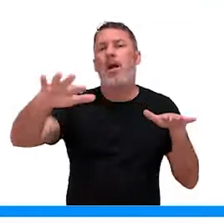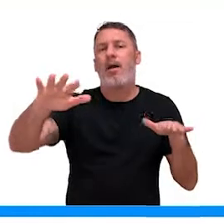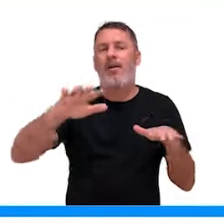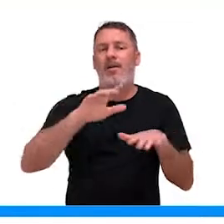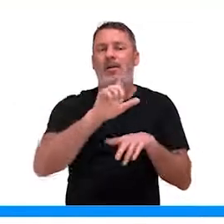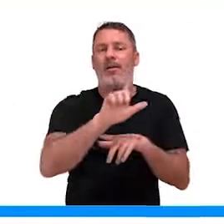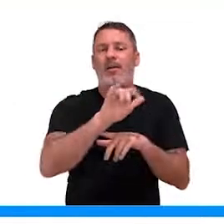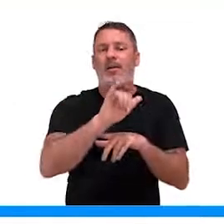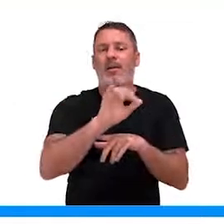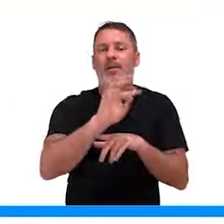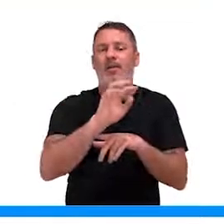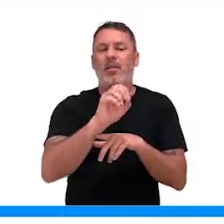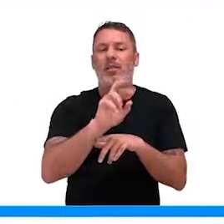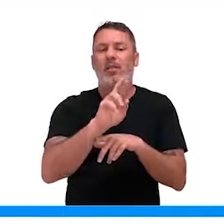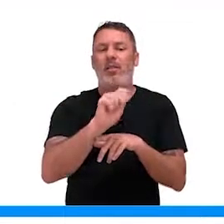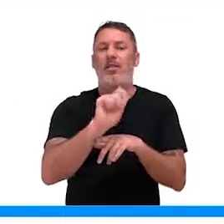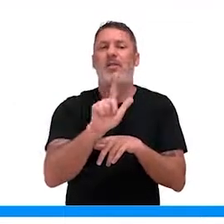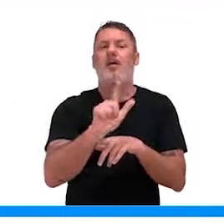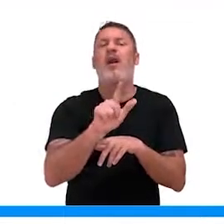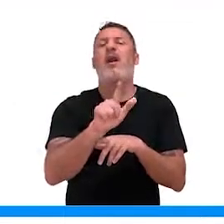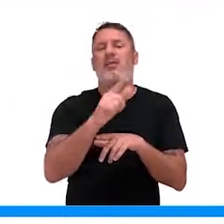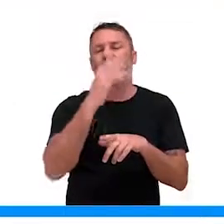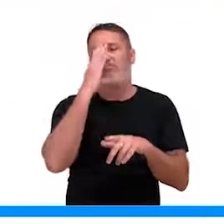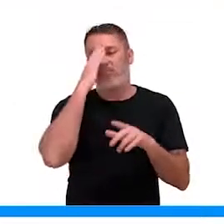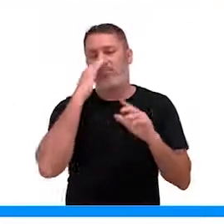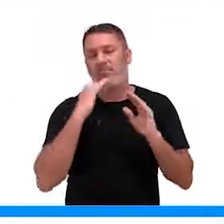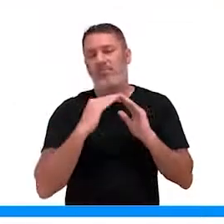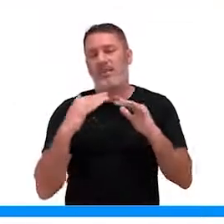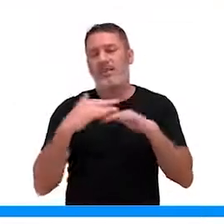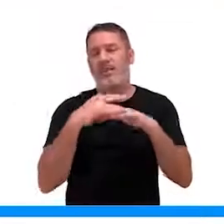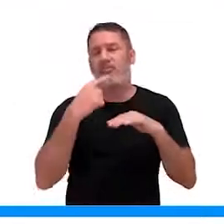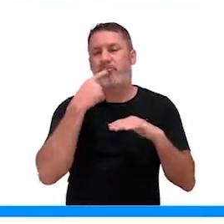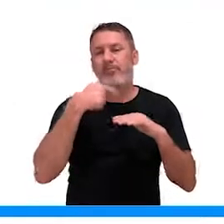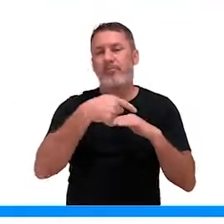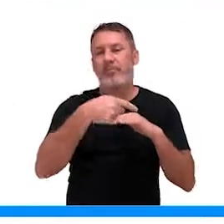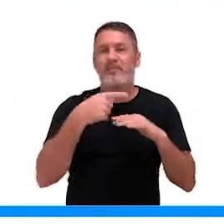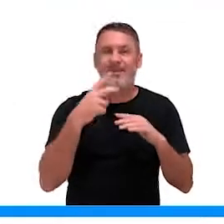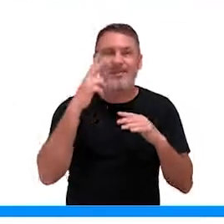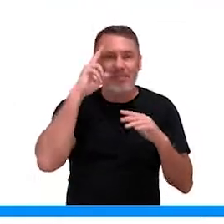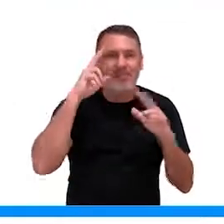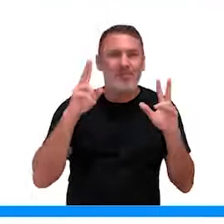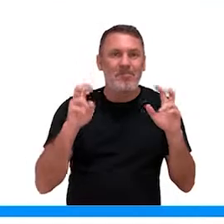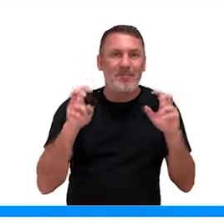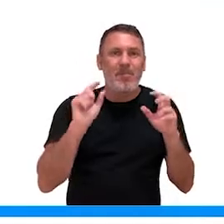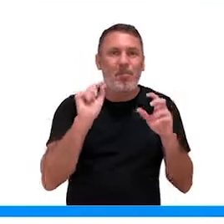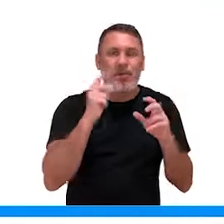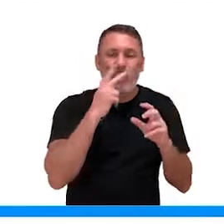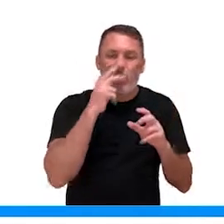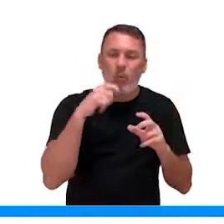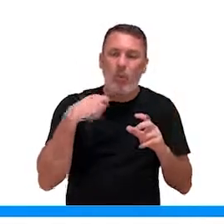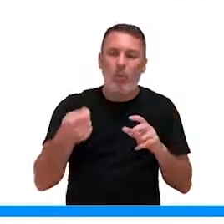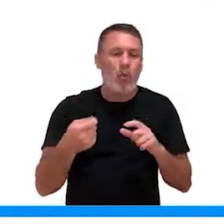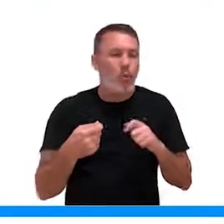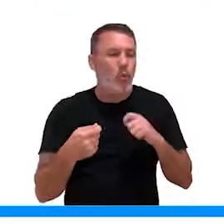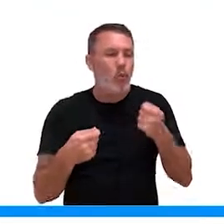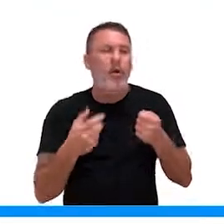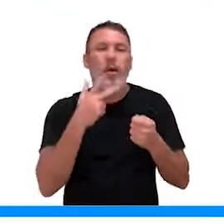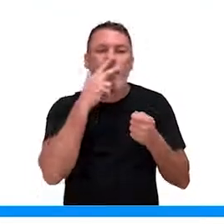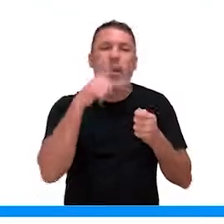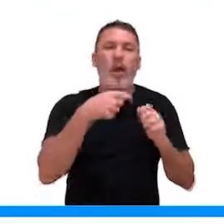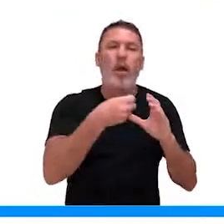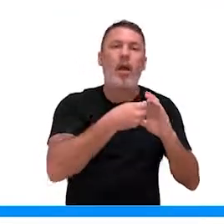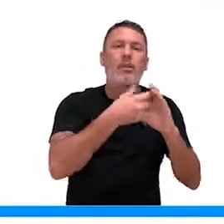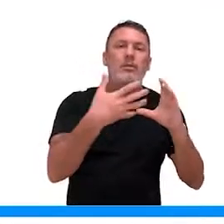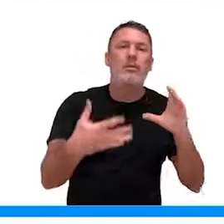de fato aí nesse meio litorâneo. Então, percebeu? Regionalizar é você